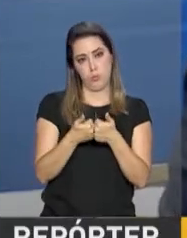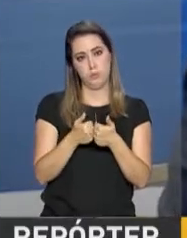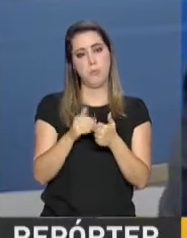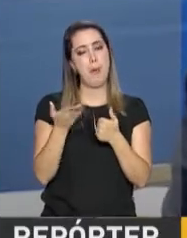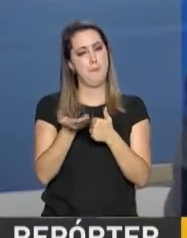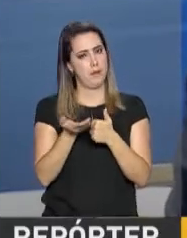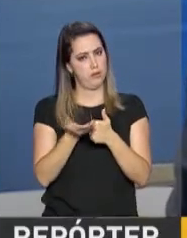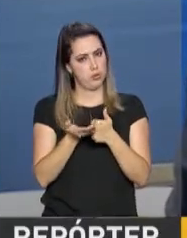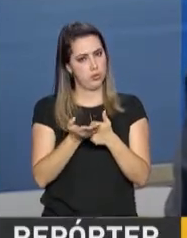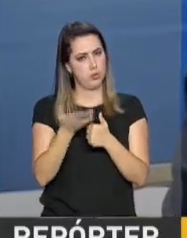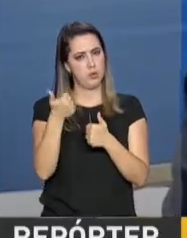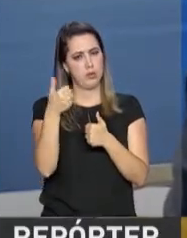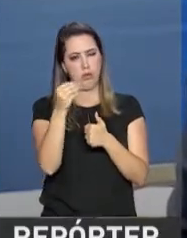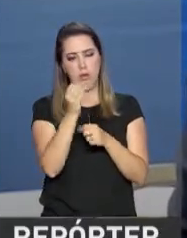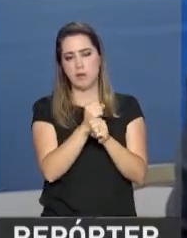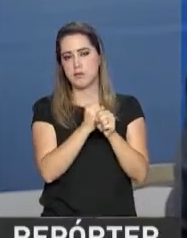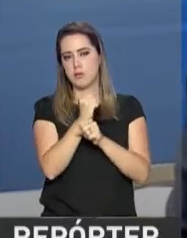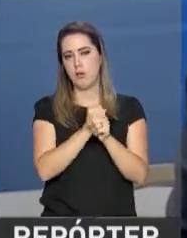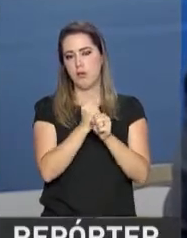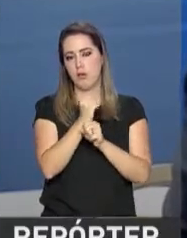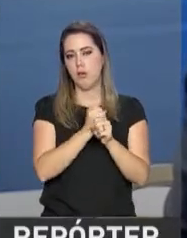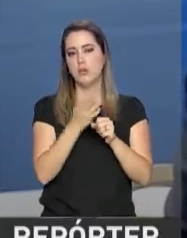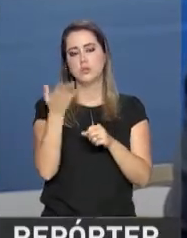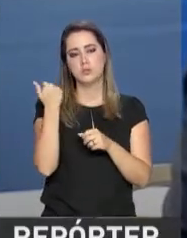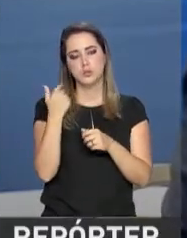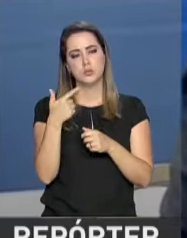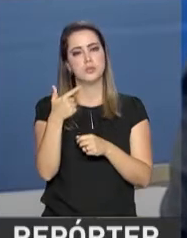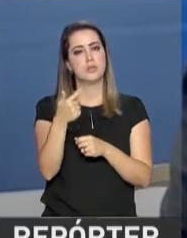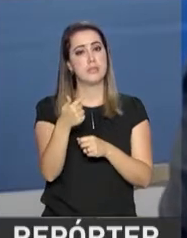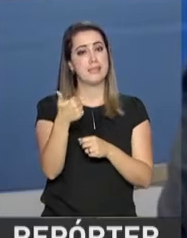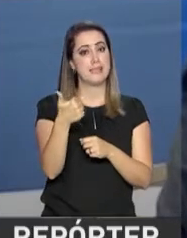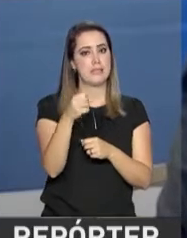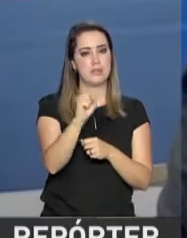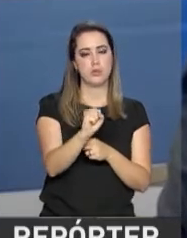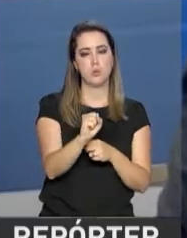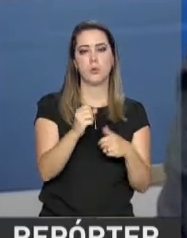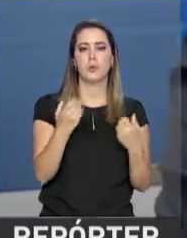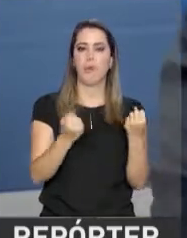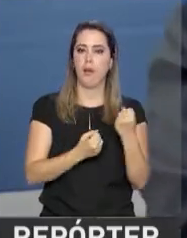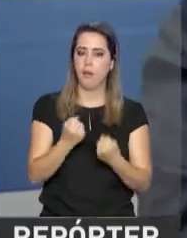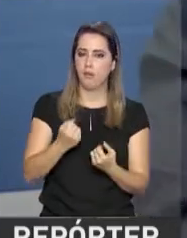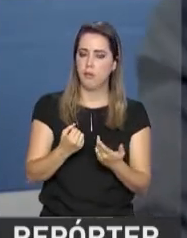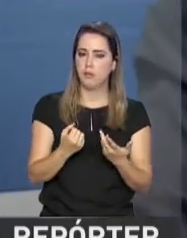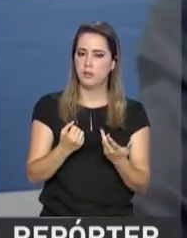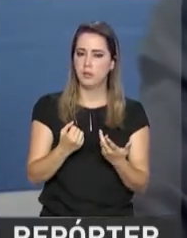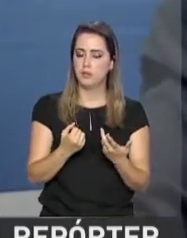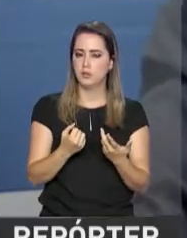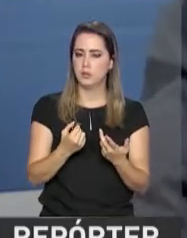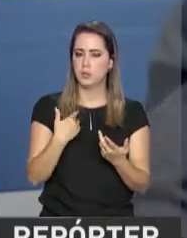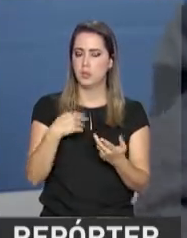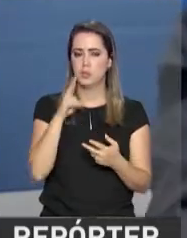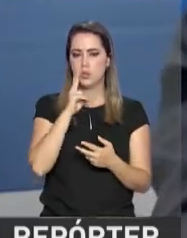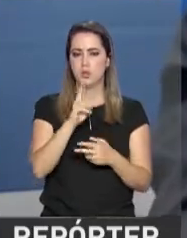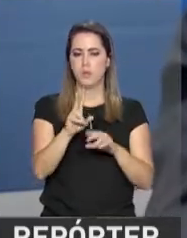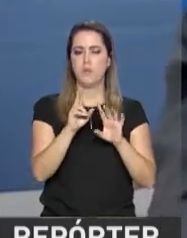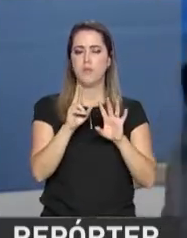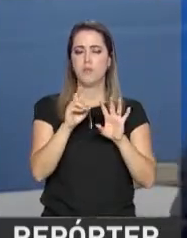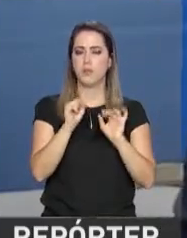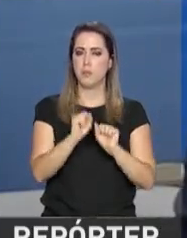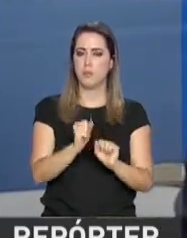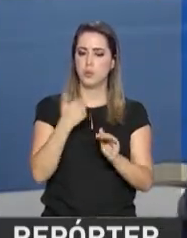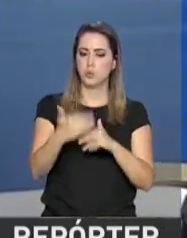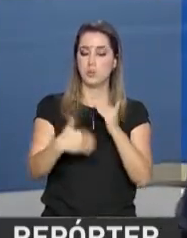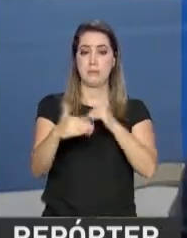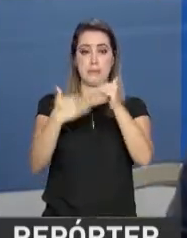média dos últimos 10 anos de produção, que está em 718. Então, quando a gente olha que ainda tem espaço importante